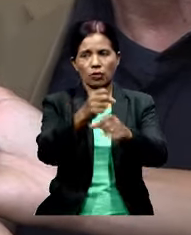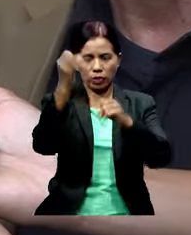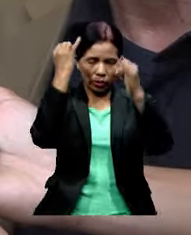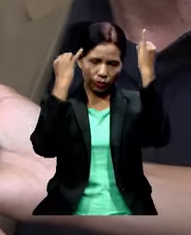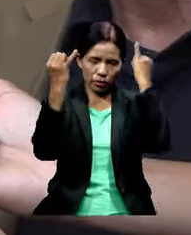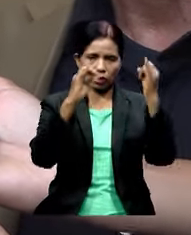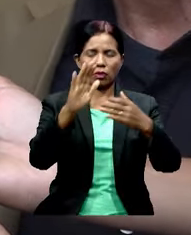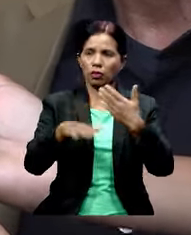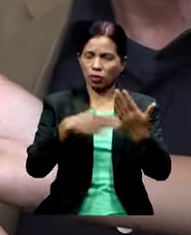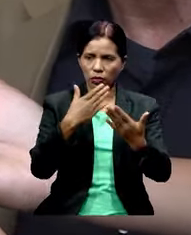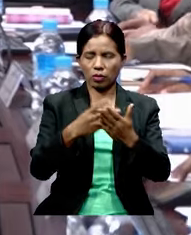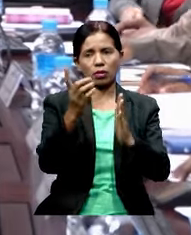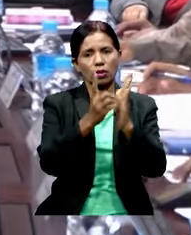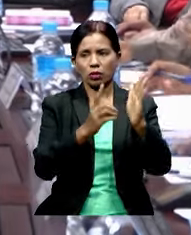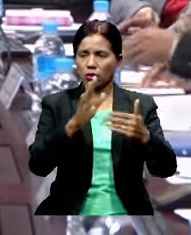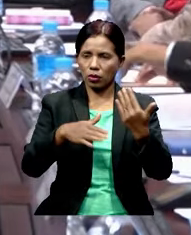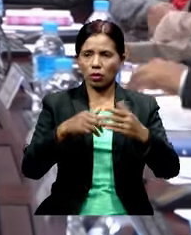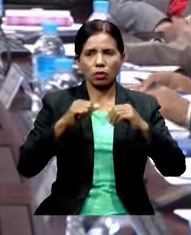informação, dados de todo e continua.